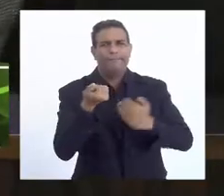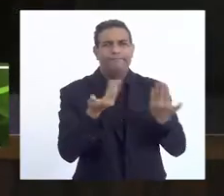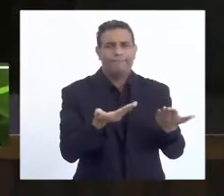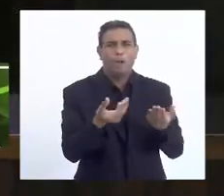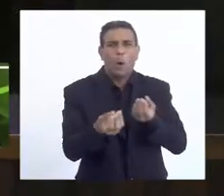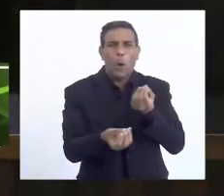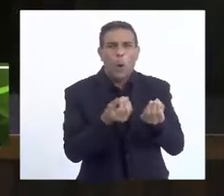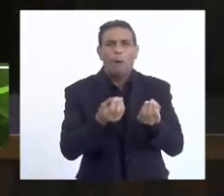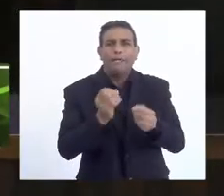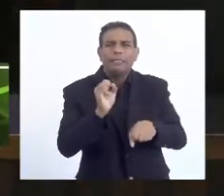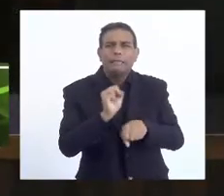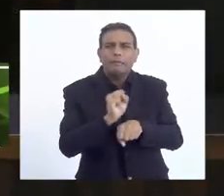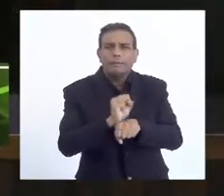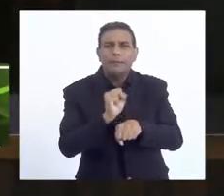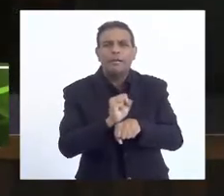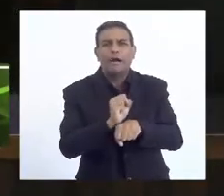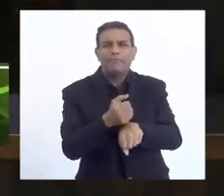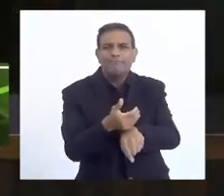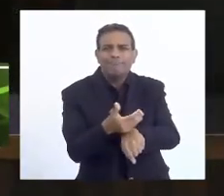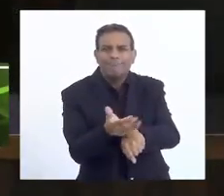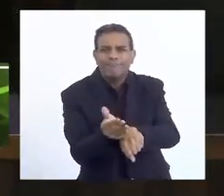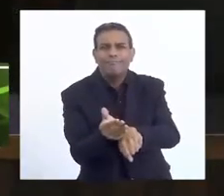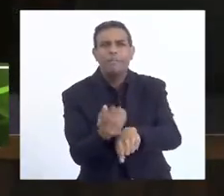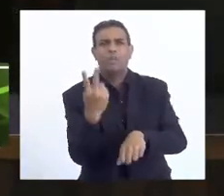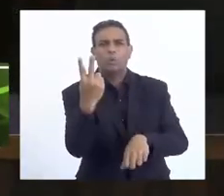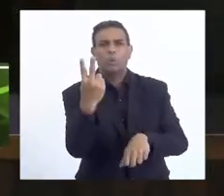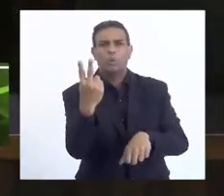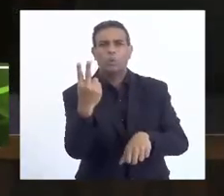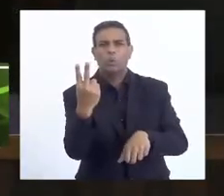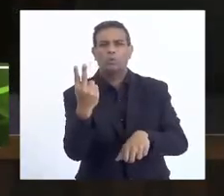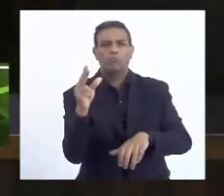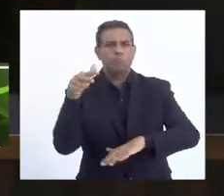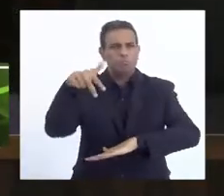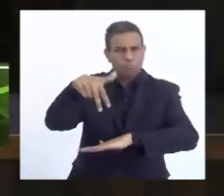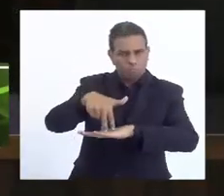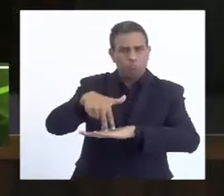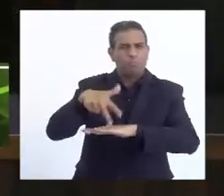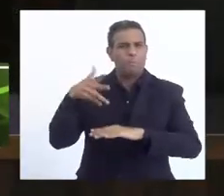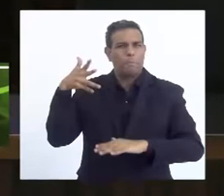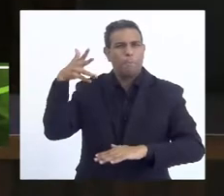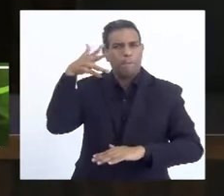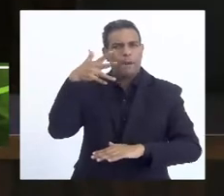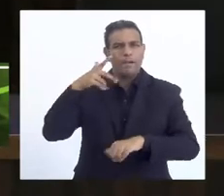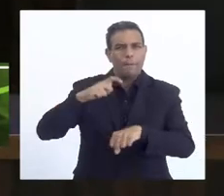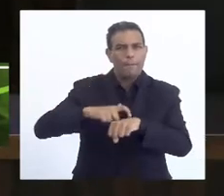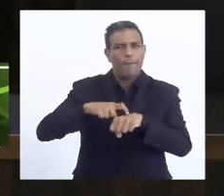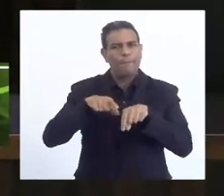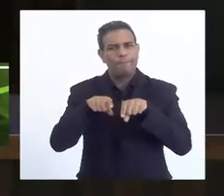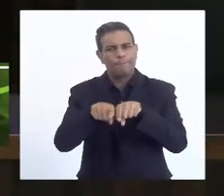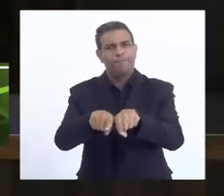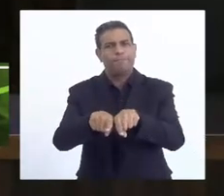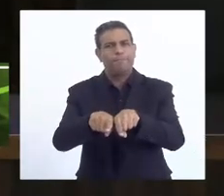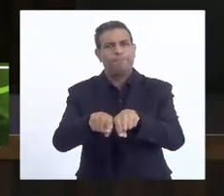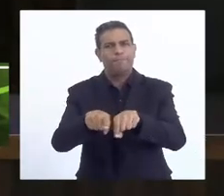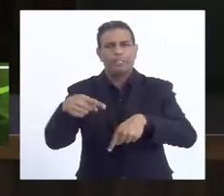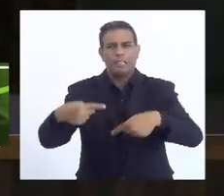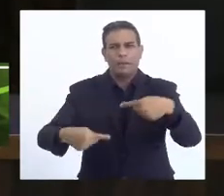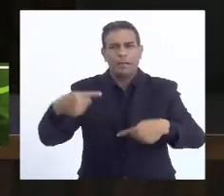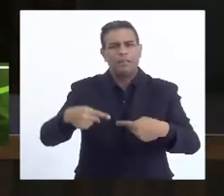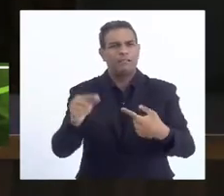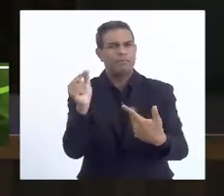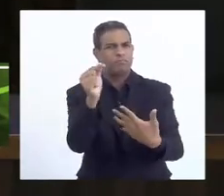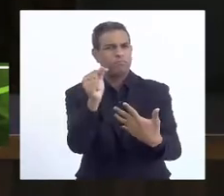já estamos ainda aguardando duas das nossas convidadas para estarem com a gente hoje